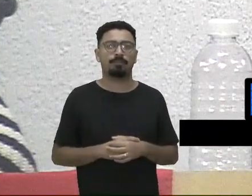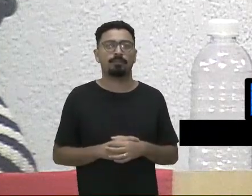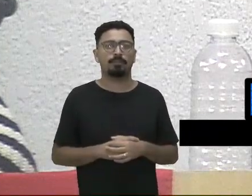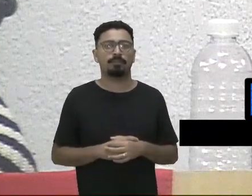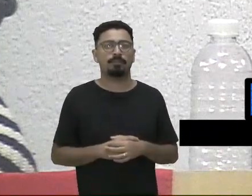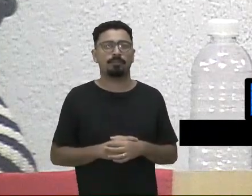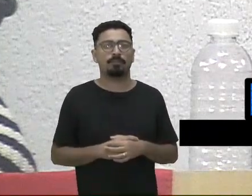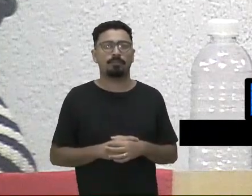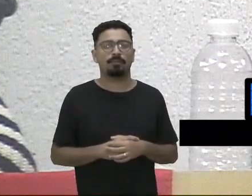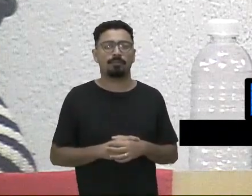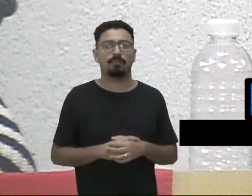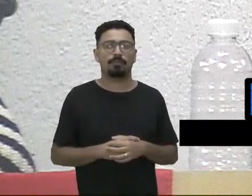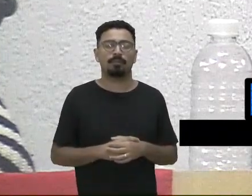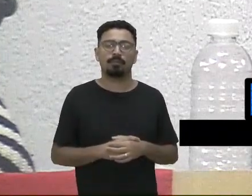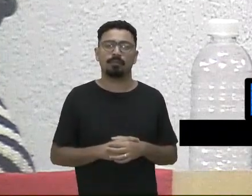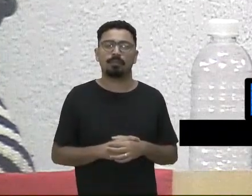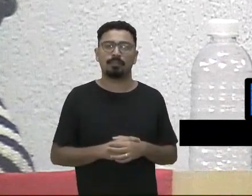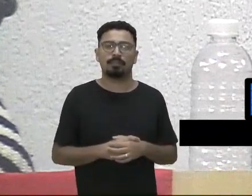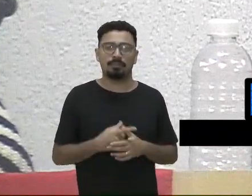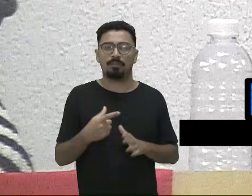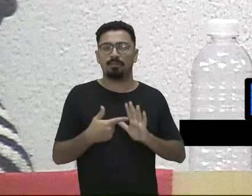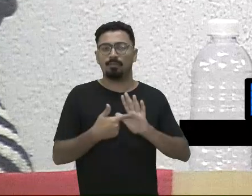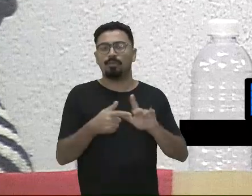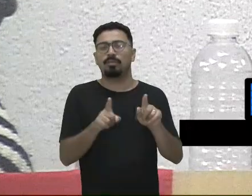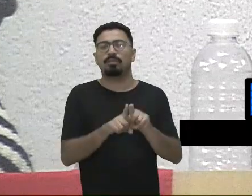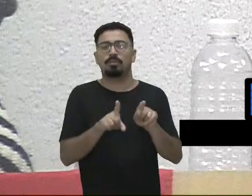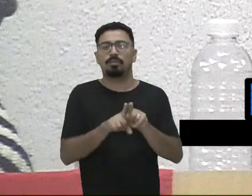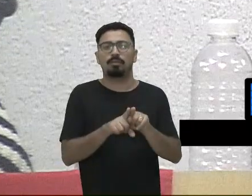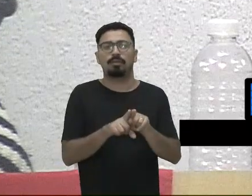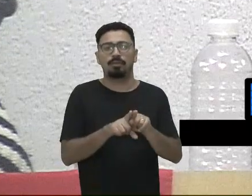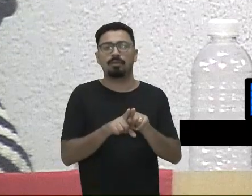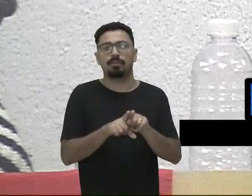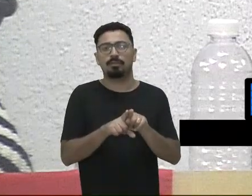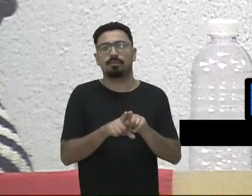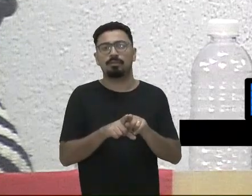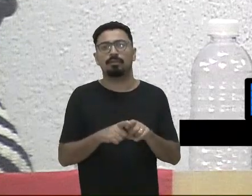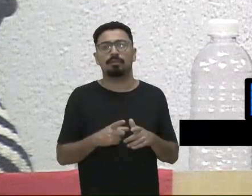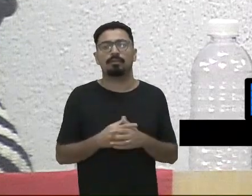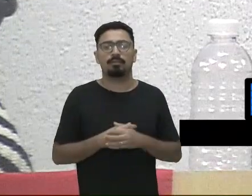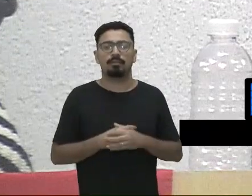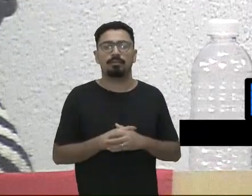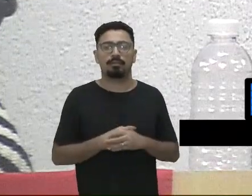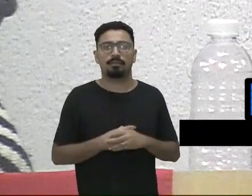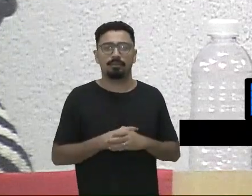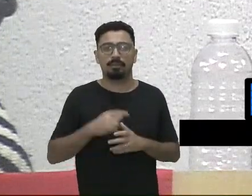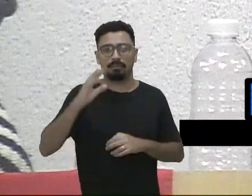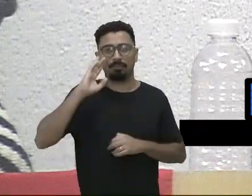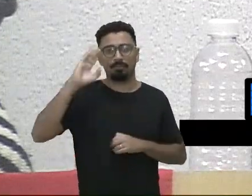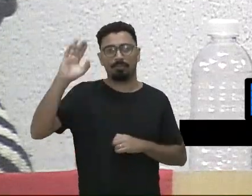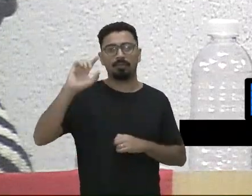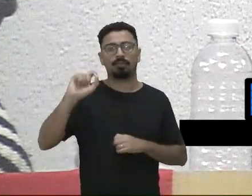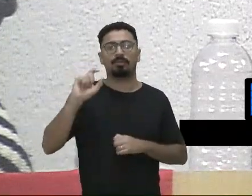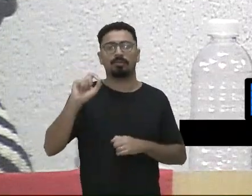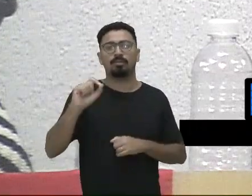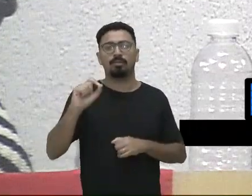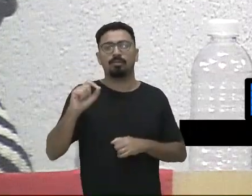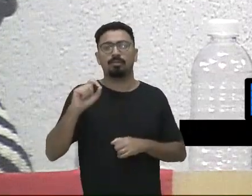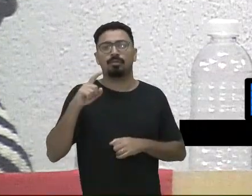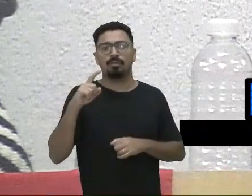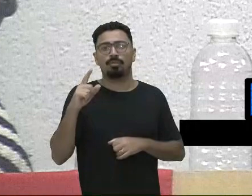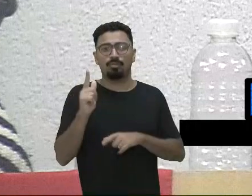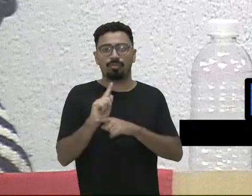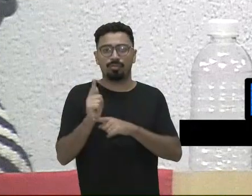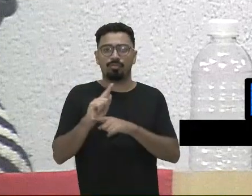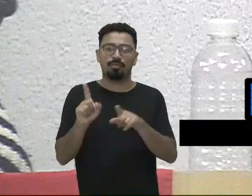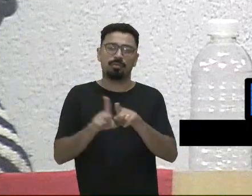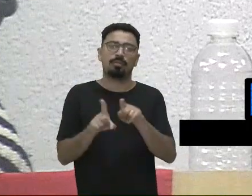senão eu me perco. Mas isso também escancara uma questão das prioridades dos nossos gestores,